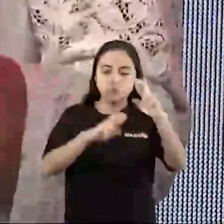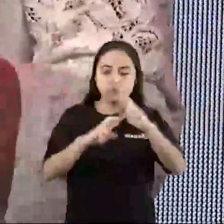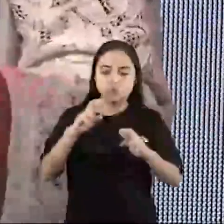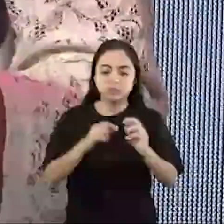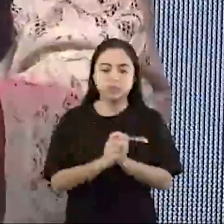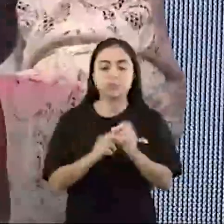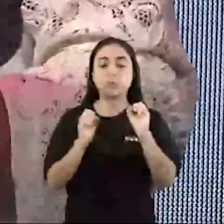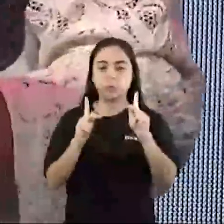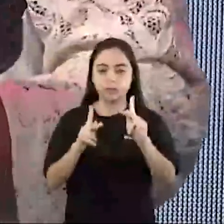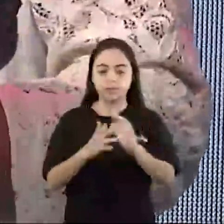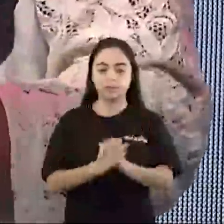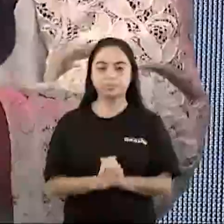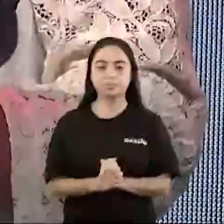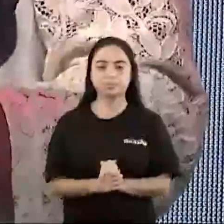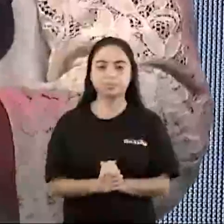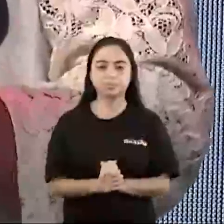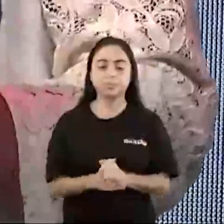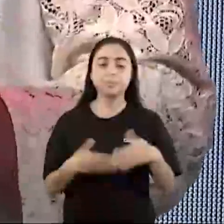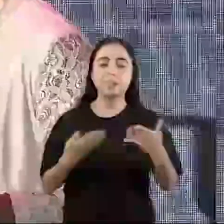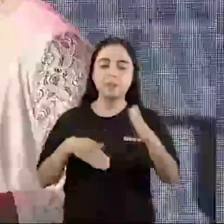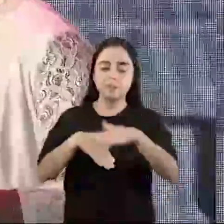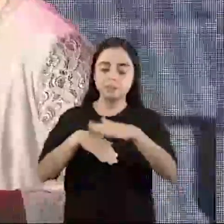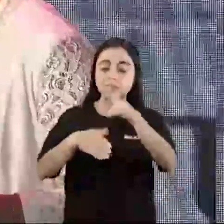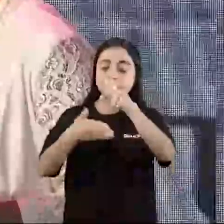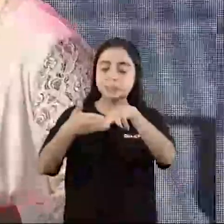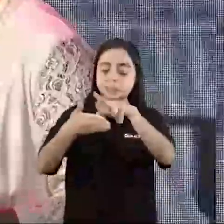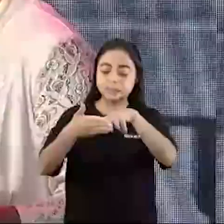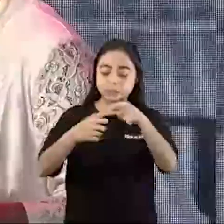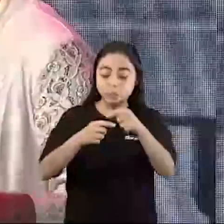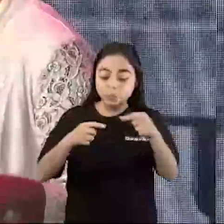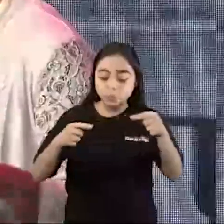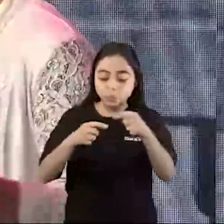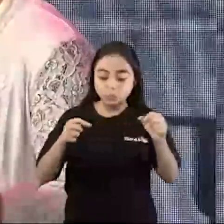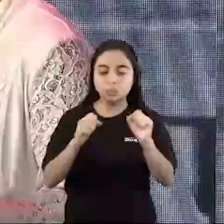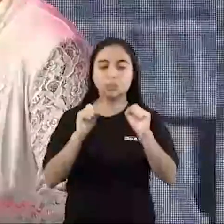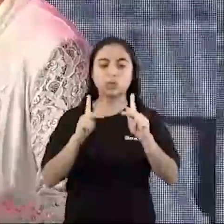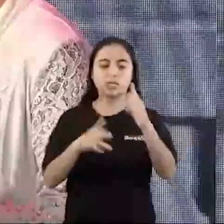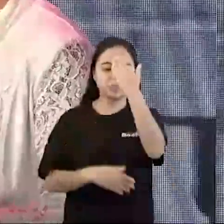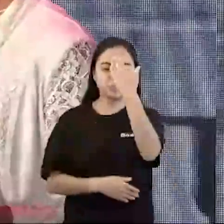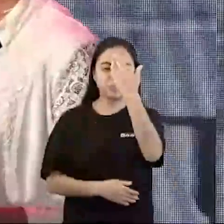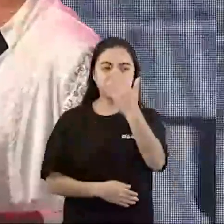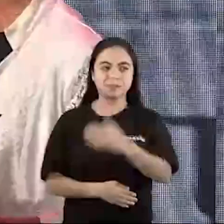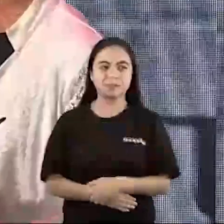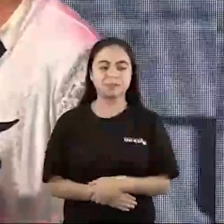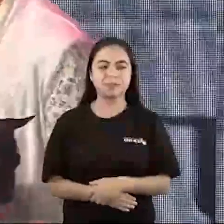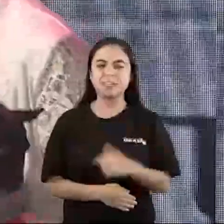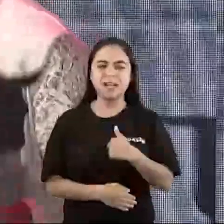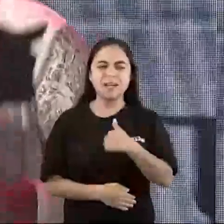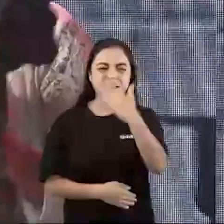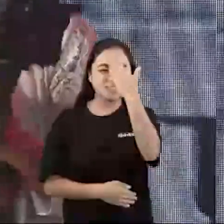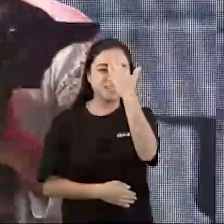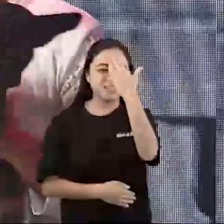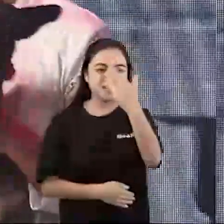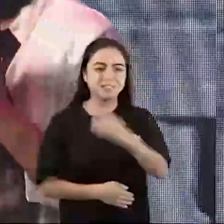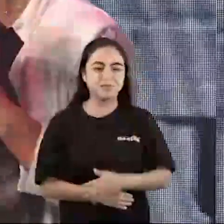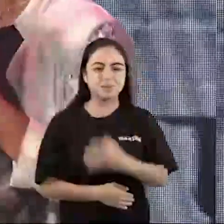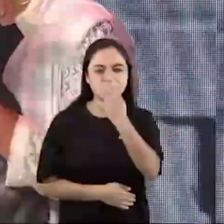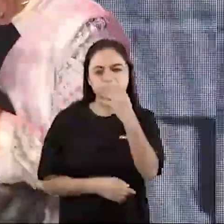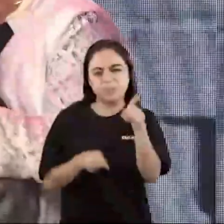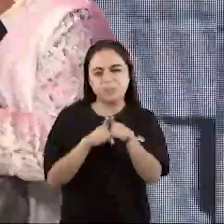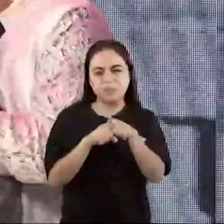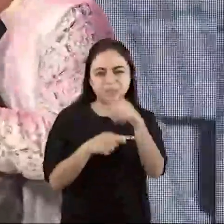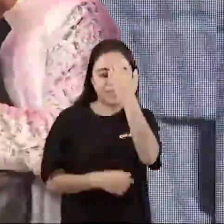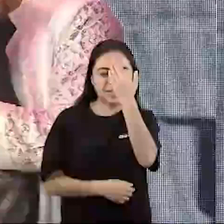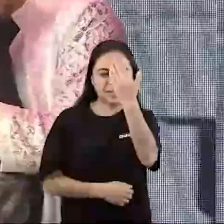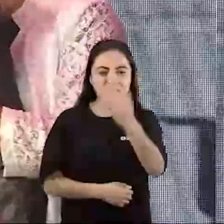bem? Tá bom. Gente, nós vamos fazer a leitura das lâminas da Pipa. Muito obrigada, viu? Imagina, eu que agradeço. A Pipa também